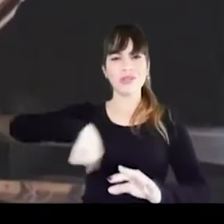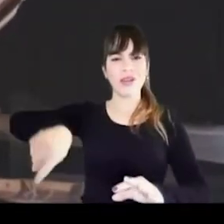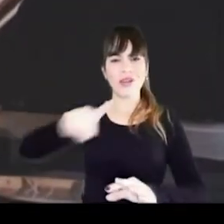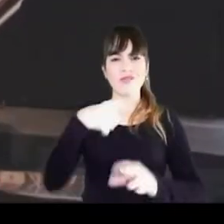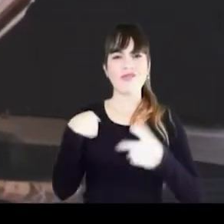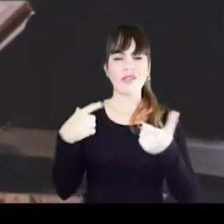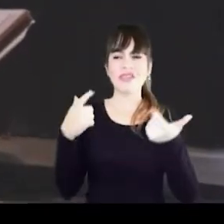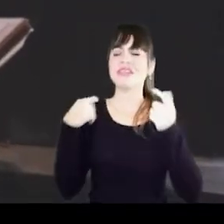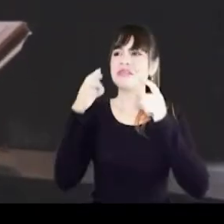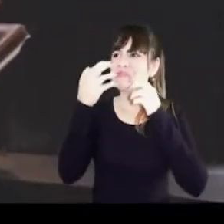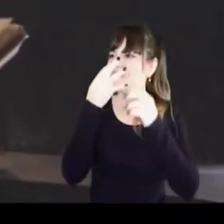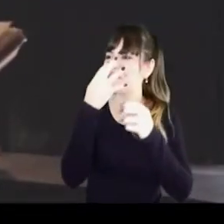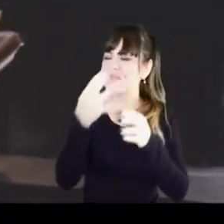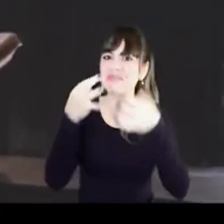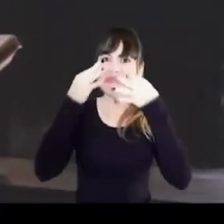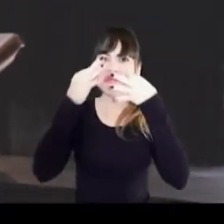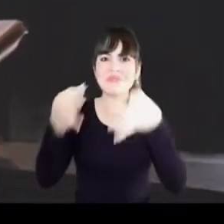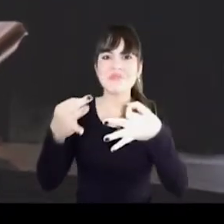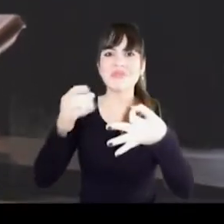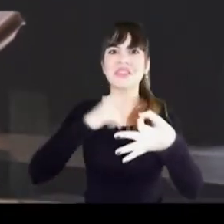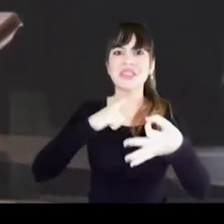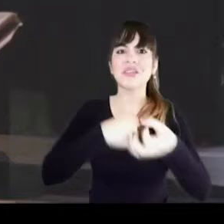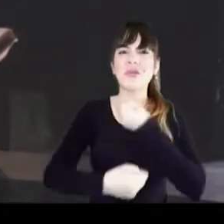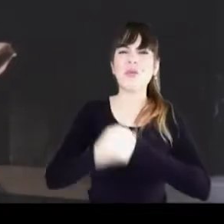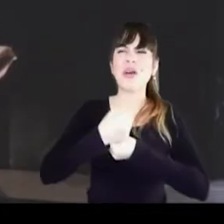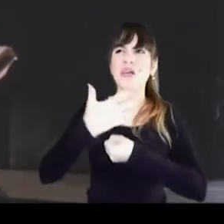e tal, isso já...